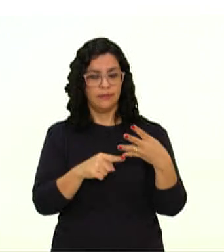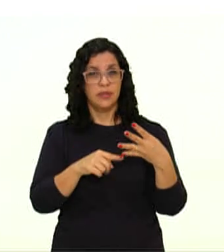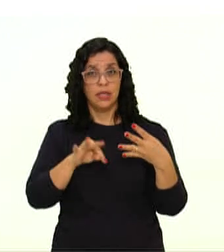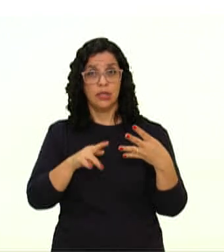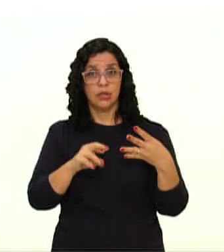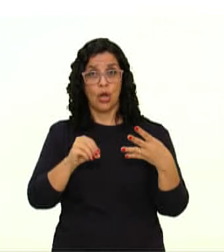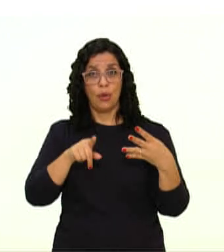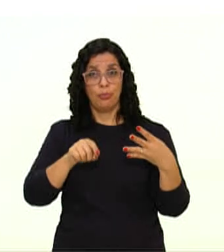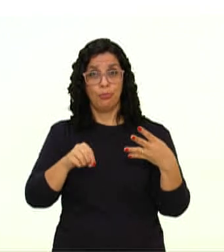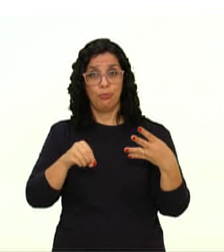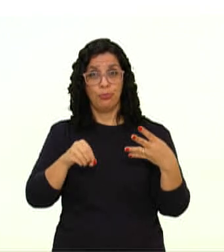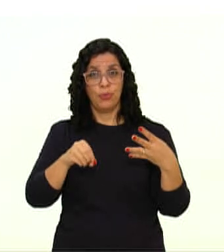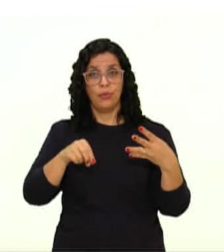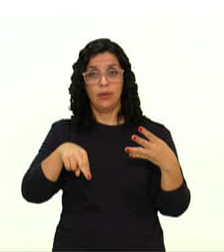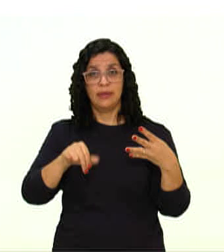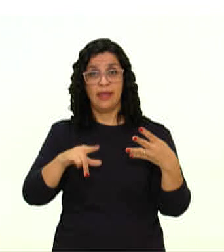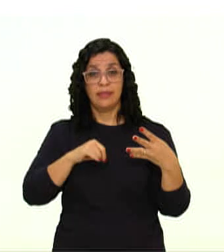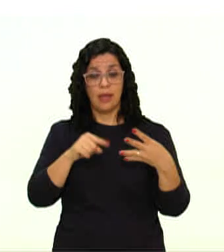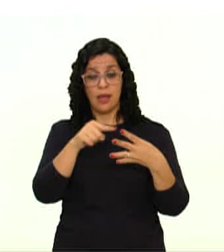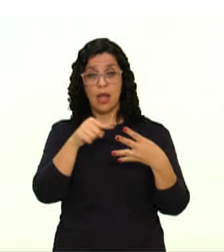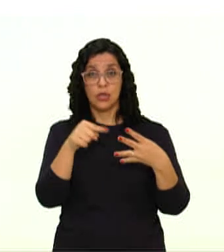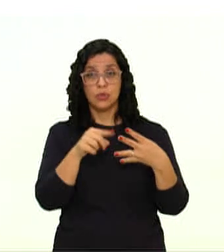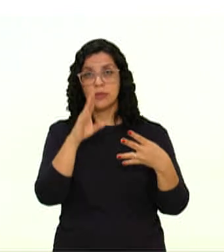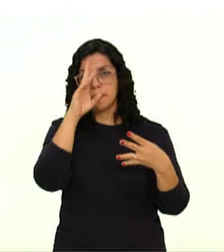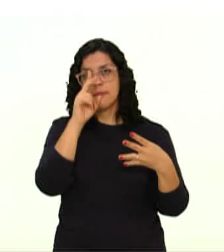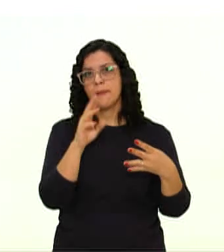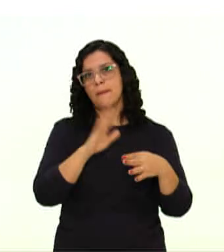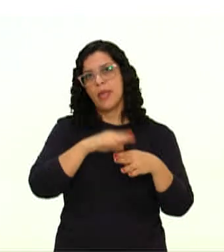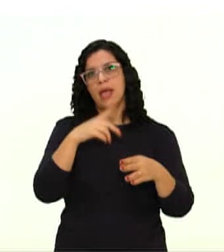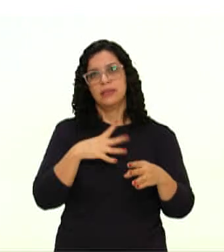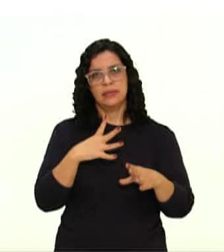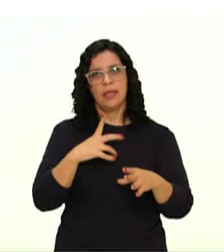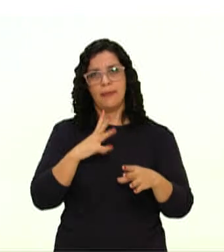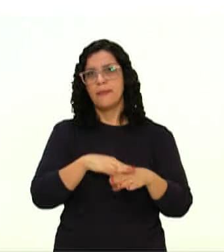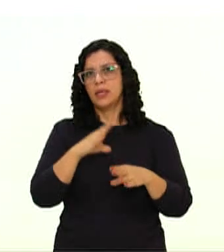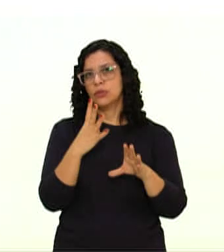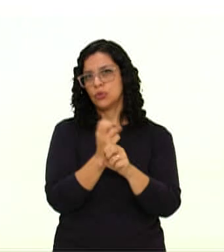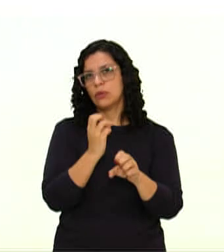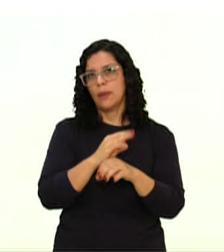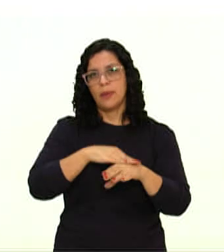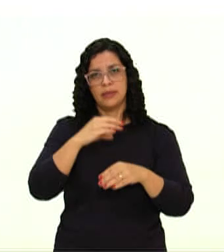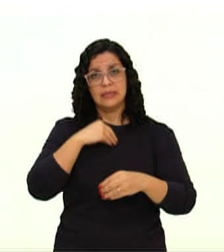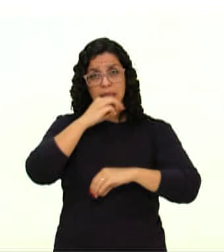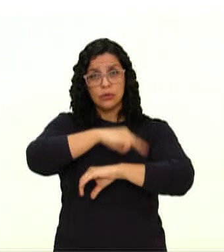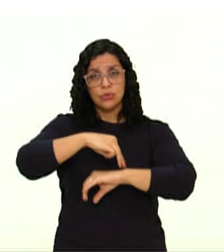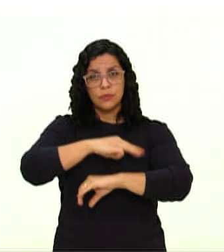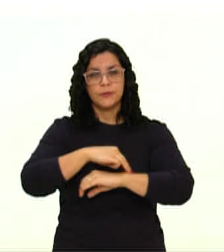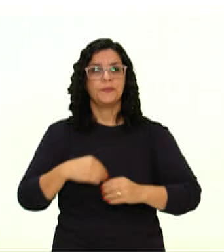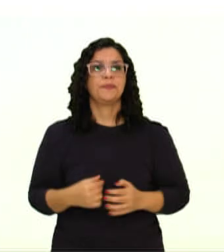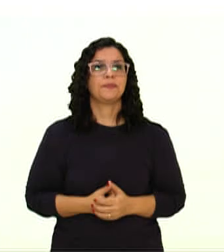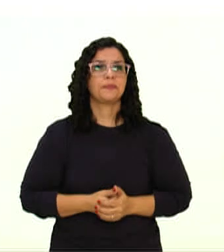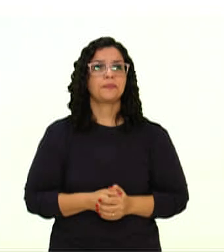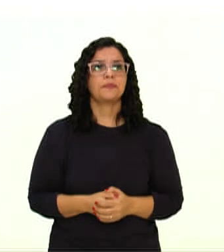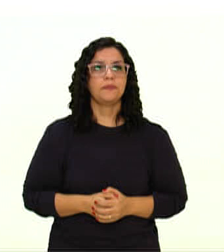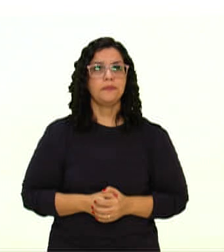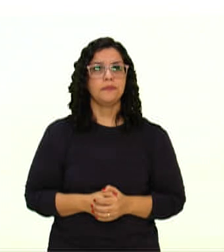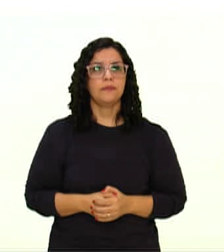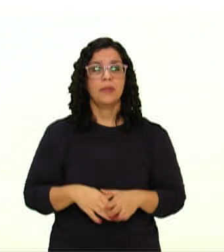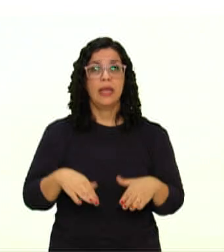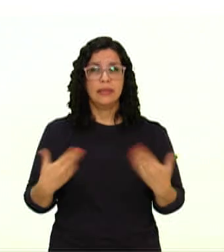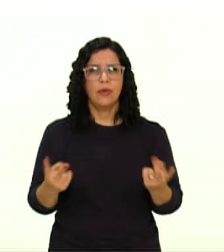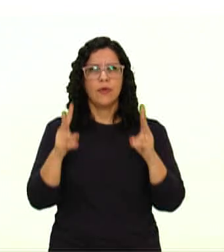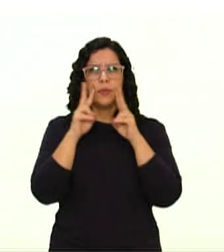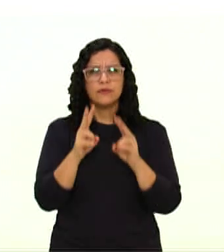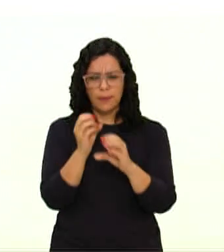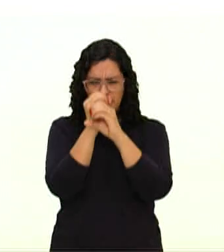troponina, né? Sendo que a miosina e a actina são as mais abundantes que existem ali no músculo, tá? Olhando